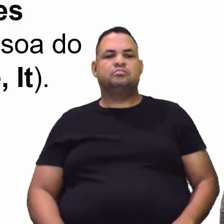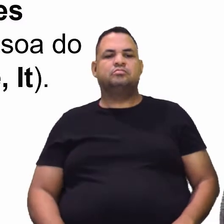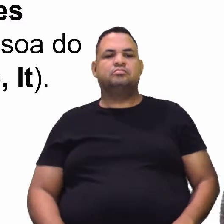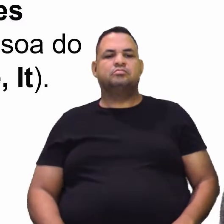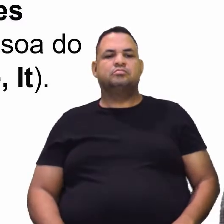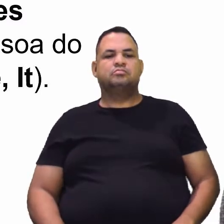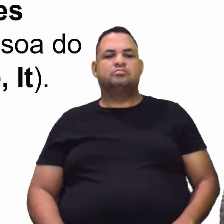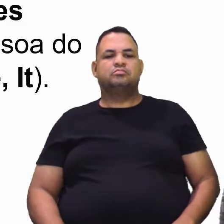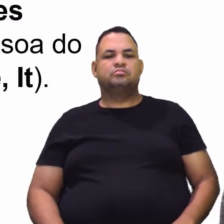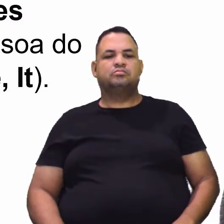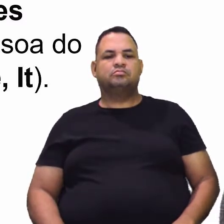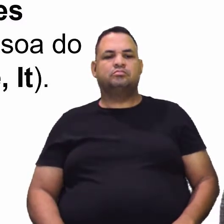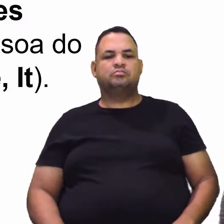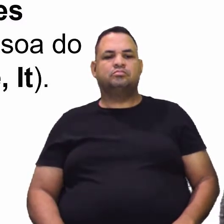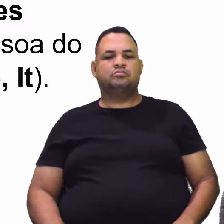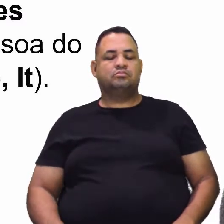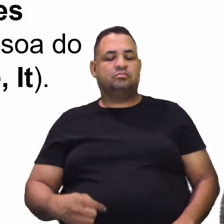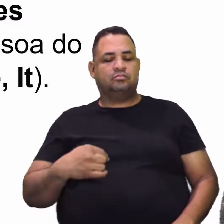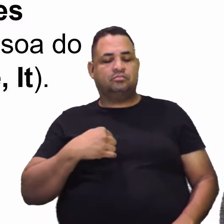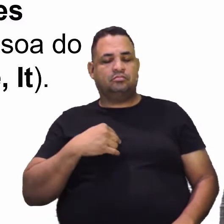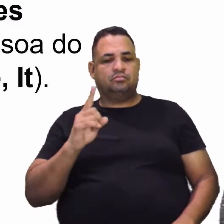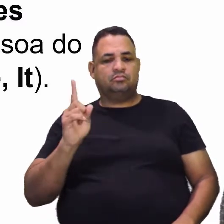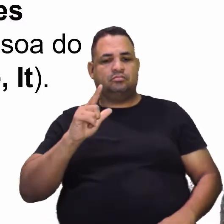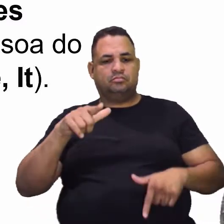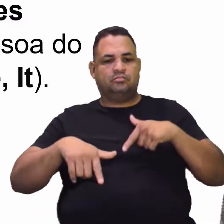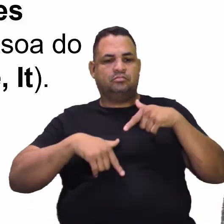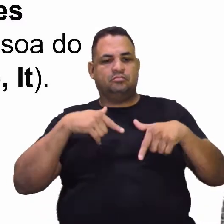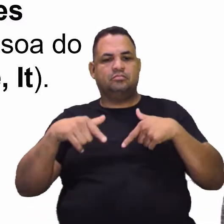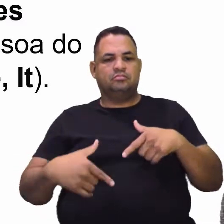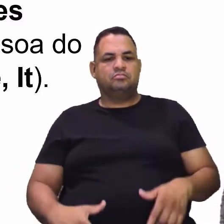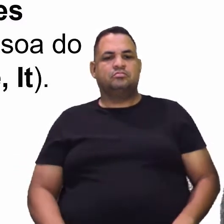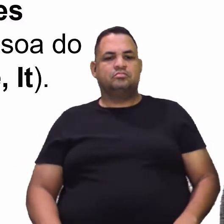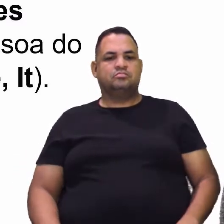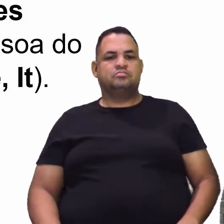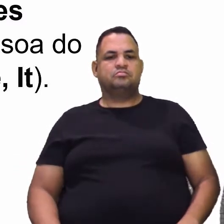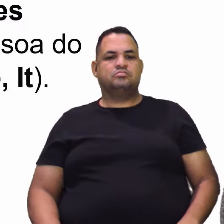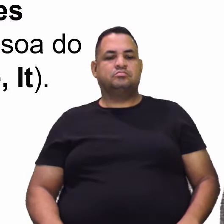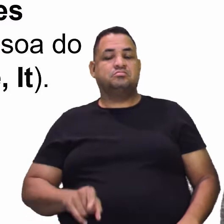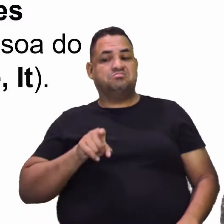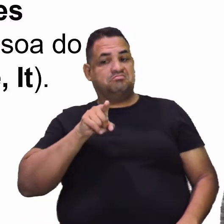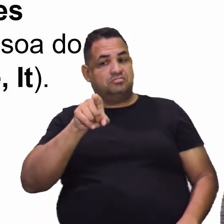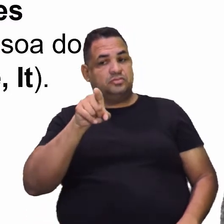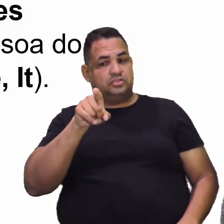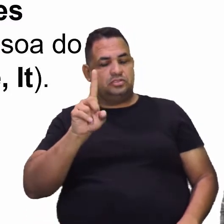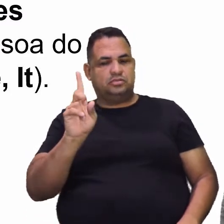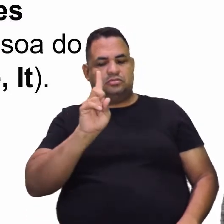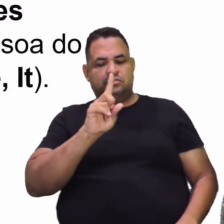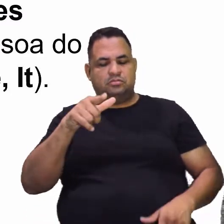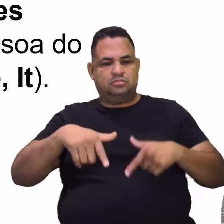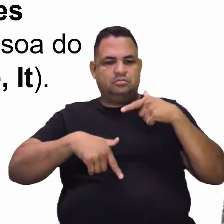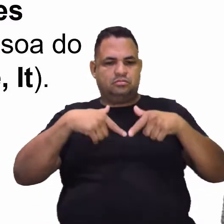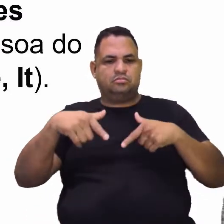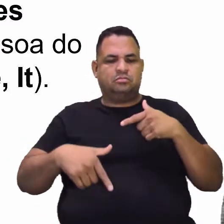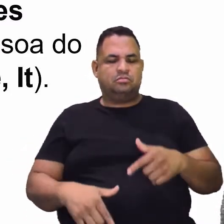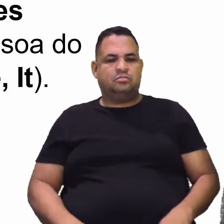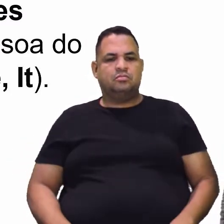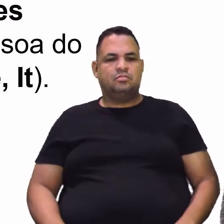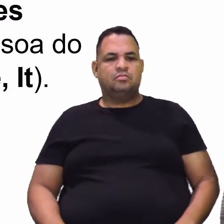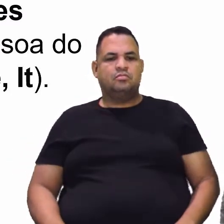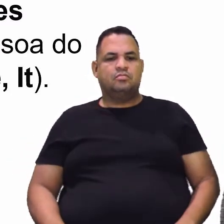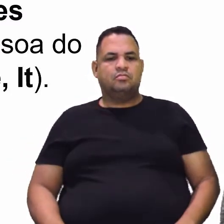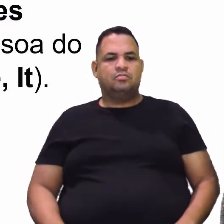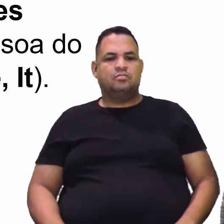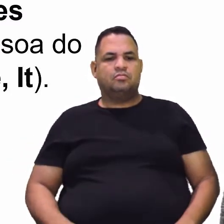tá? I do not work, eu não trabalho. You do not work, você não trabalha. He does not